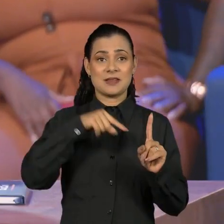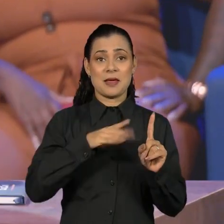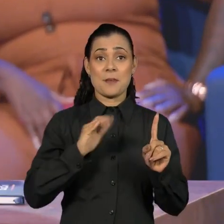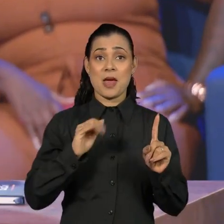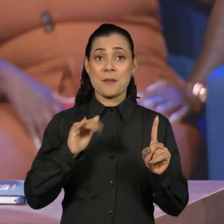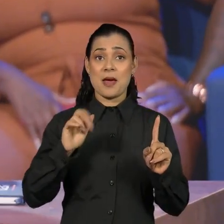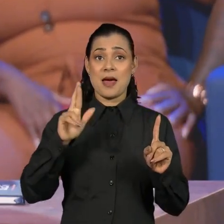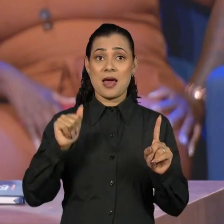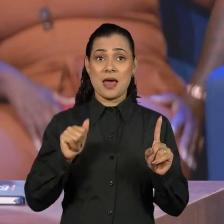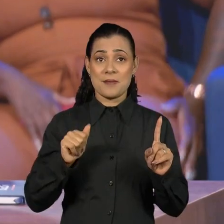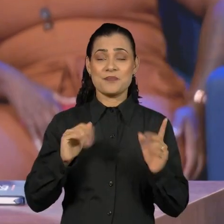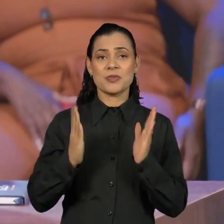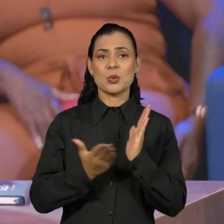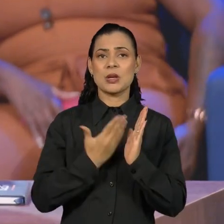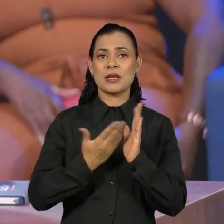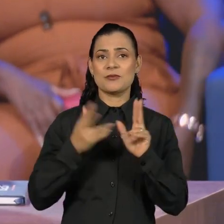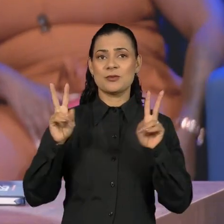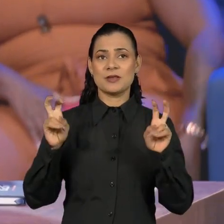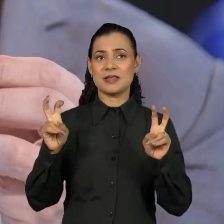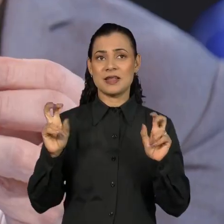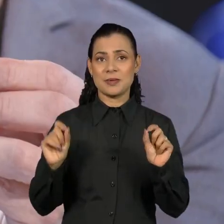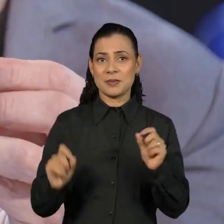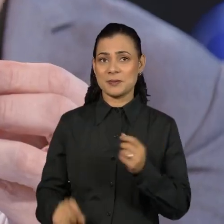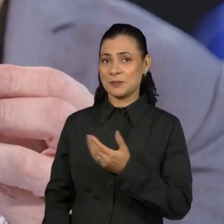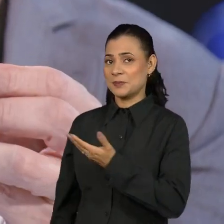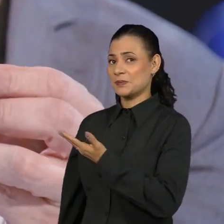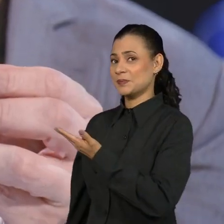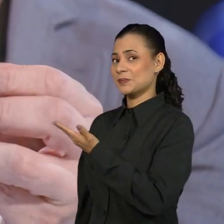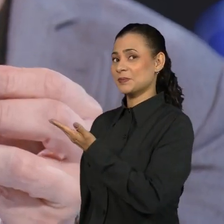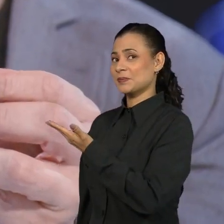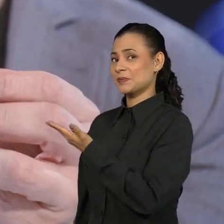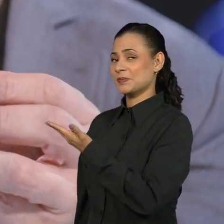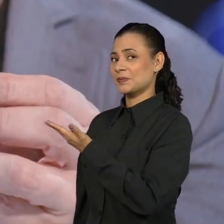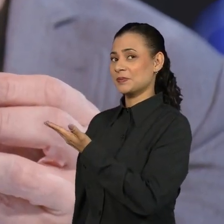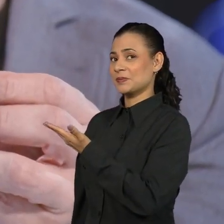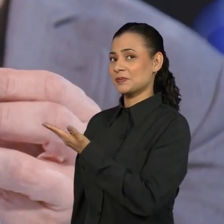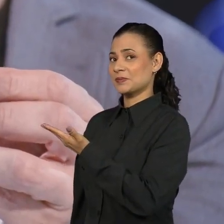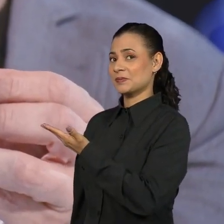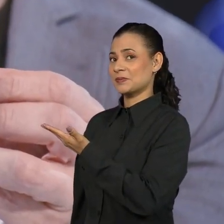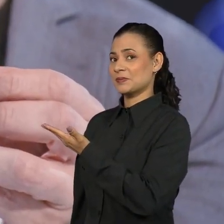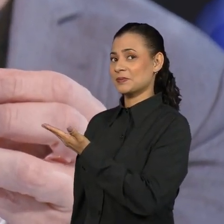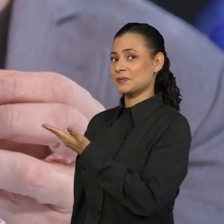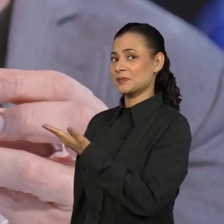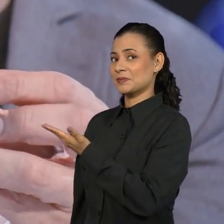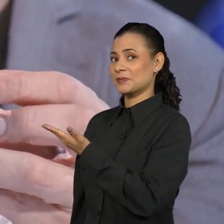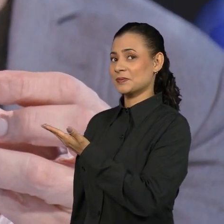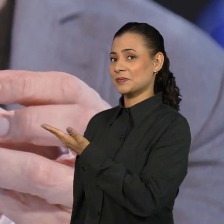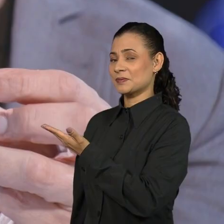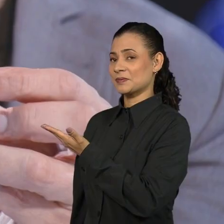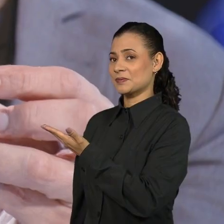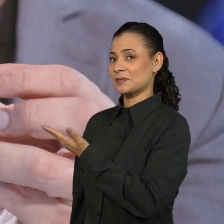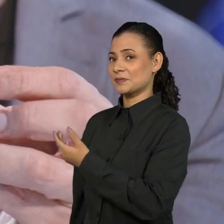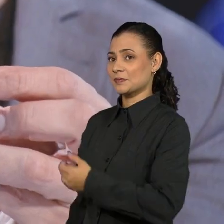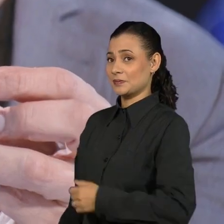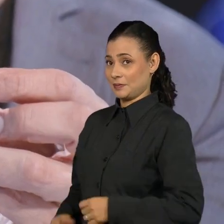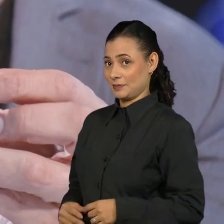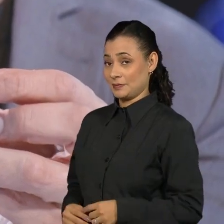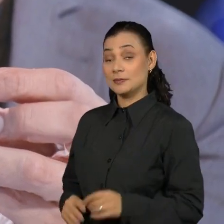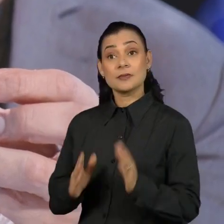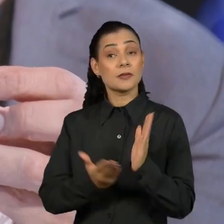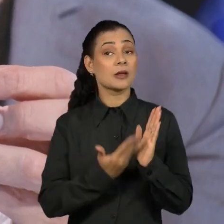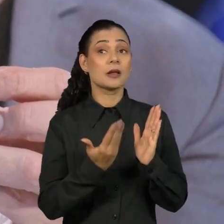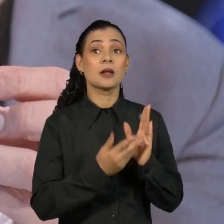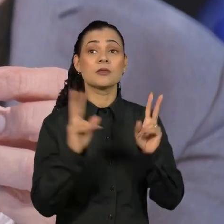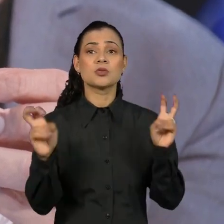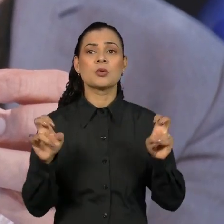Cassin. O livro chama Nostalgia, Quando Afinal Estamos em Casa. É um livro que fala muito